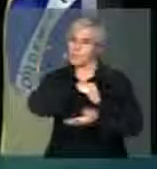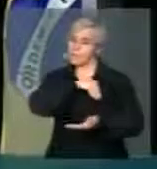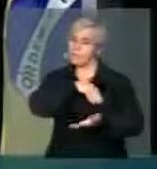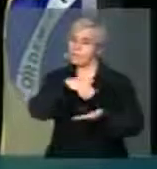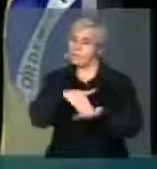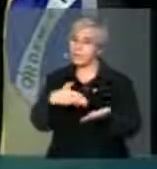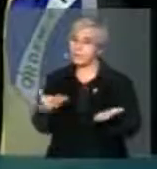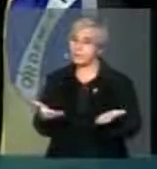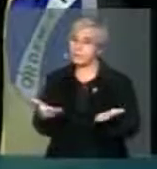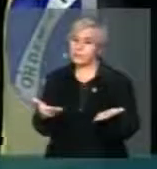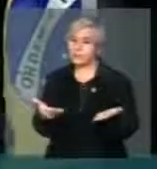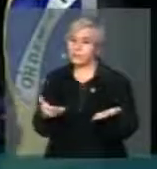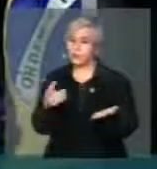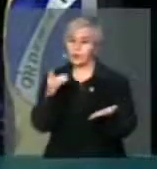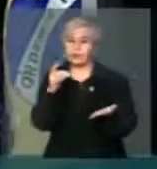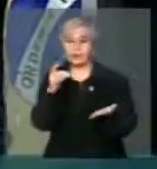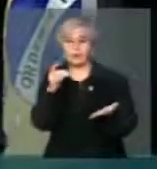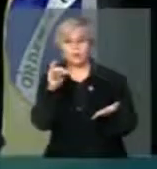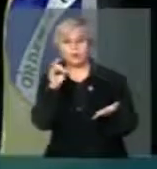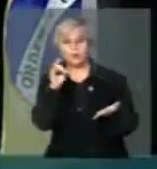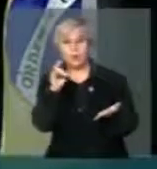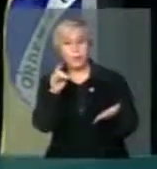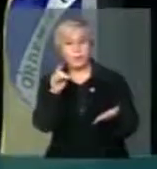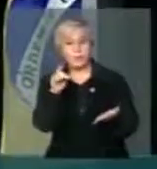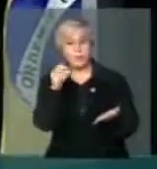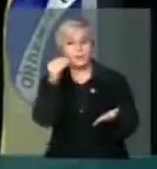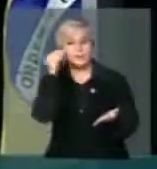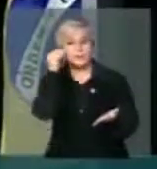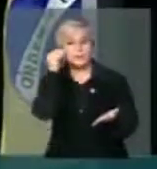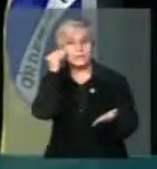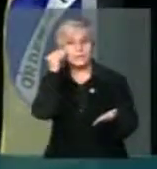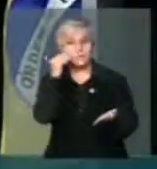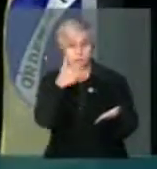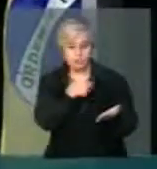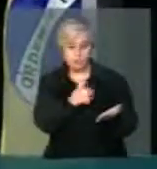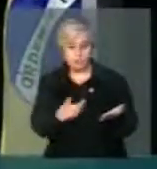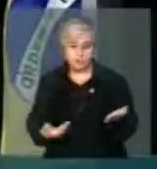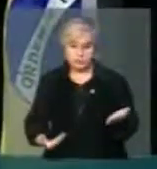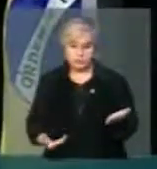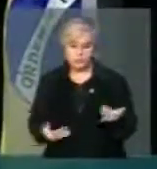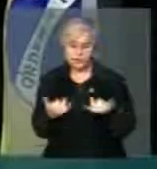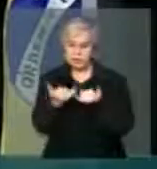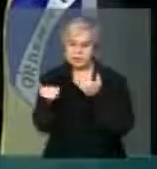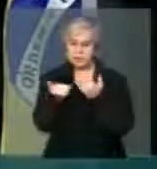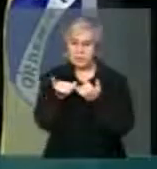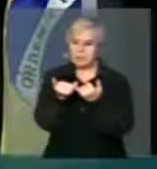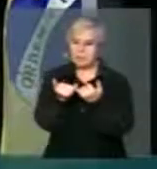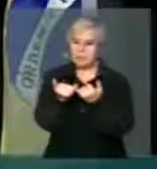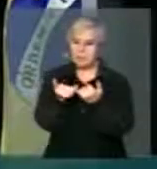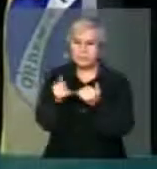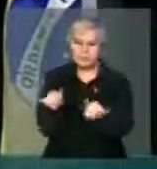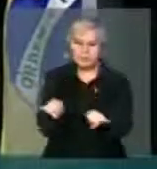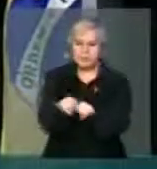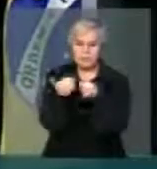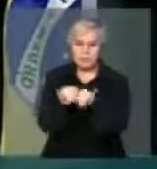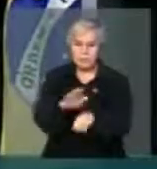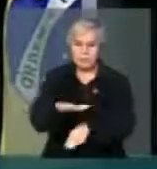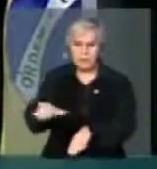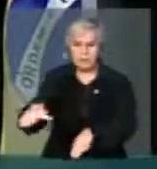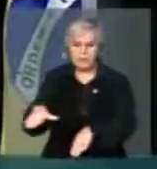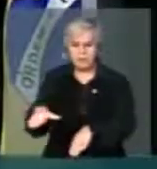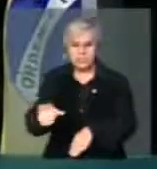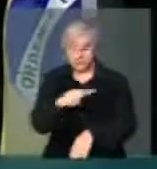mínimo, apenas para que o governo, como uma criança mimada, como se a República pudesse